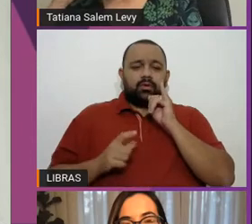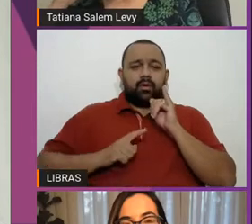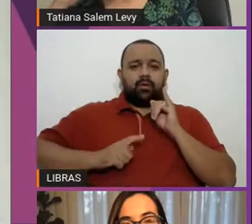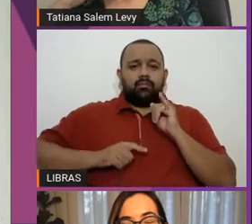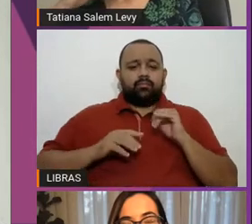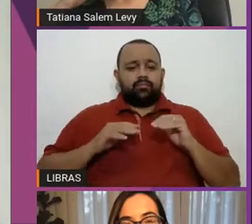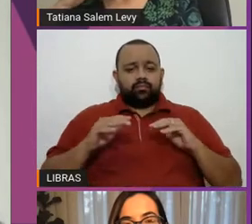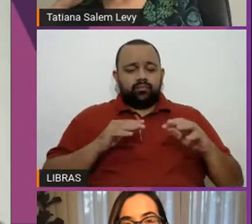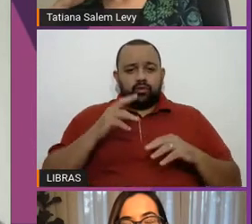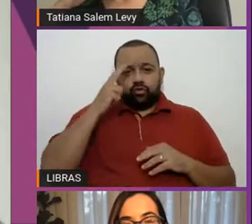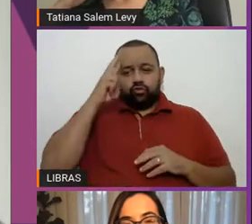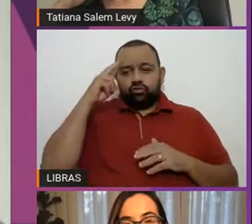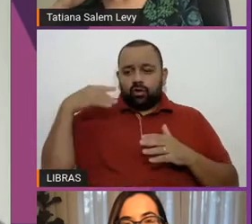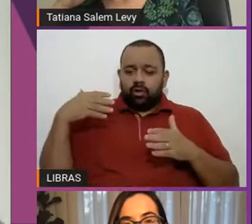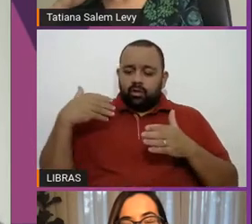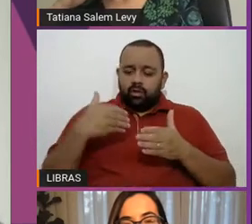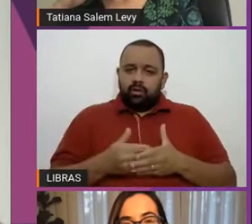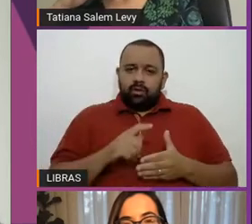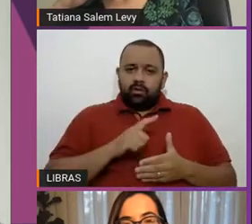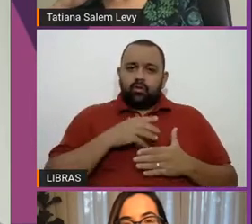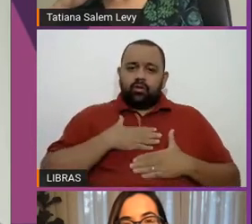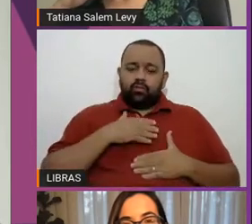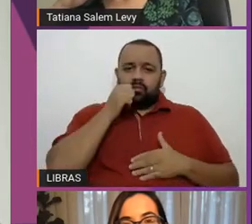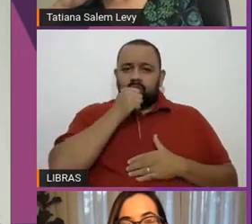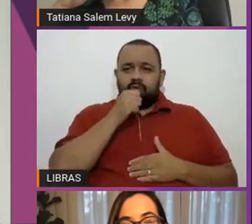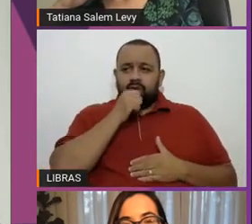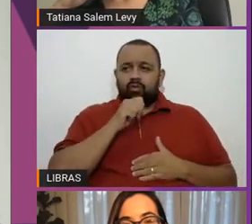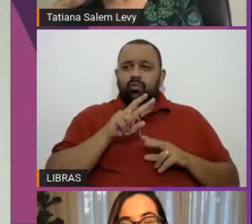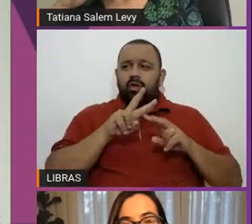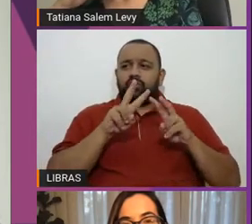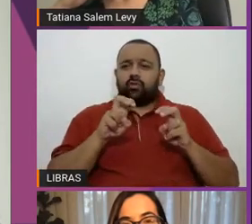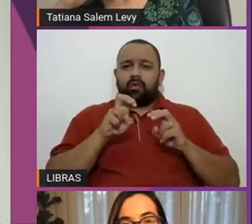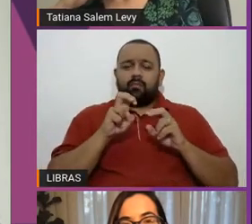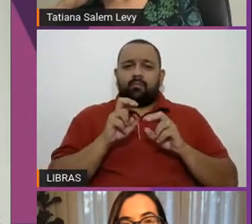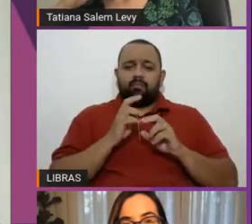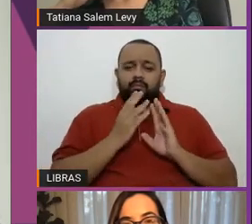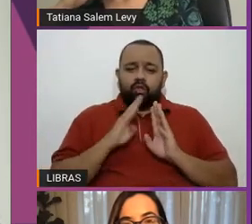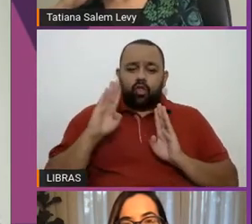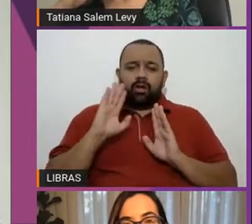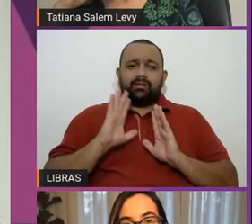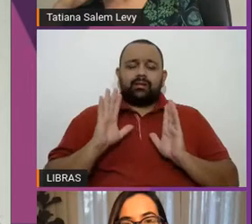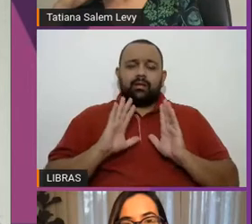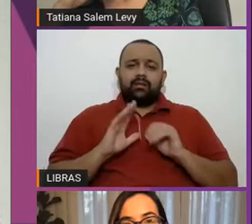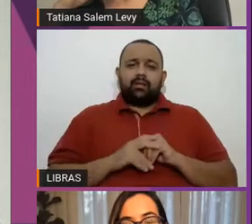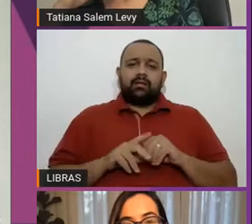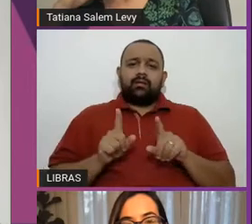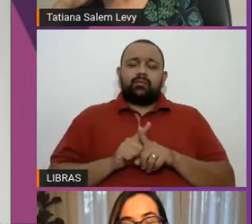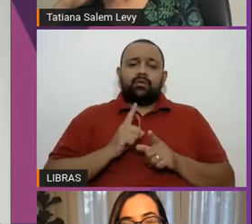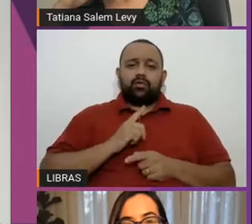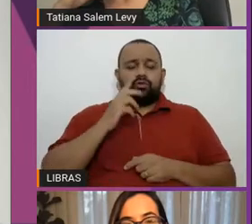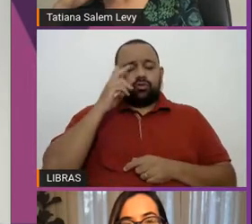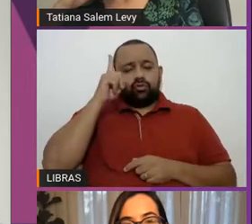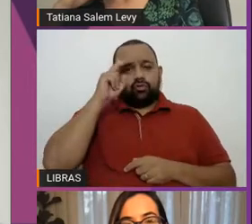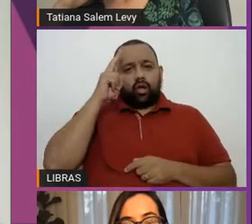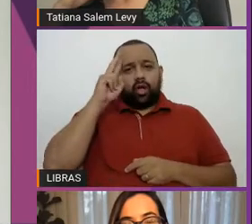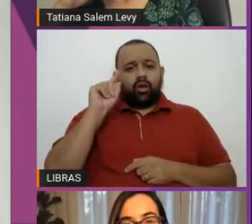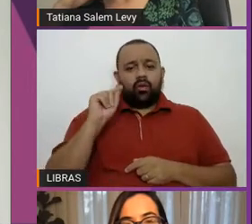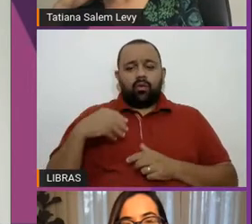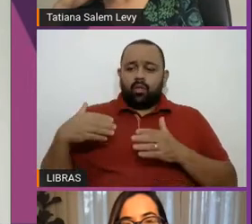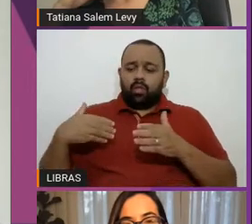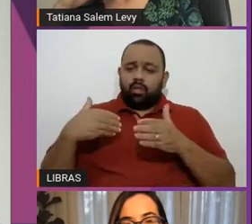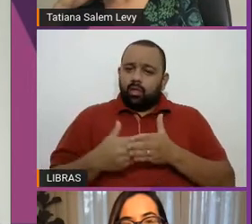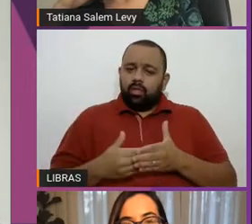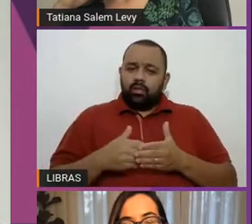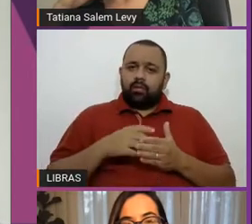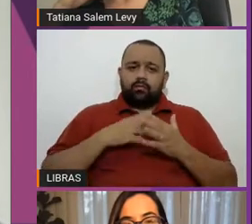né que atravessa o corpo ser mulher não vou entrar em questões biológicas mas momentos históricos mesmo por exemplo que sempre me